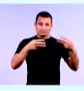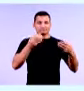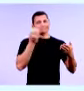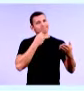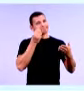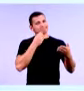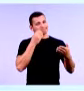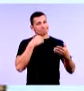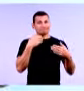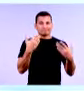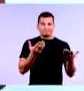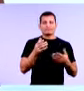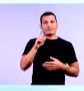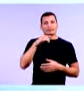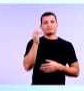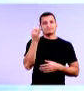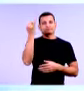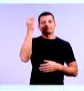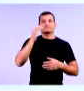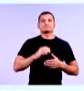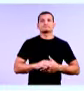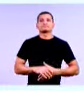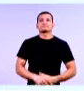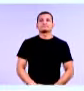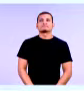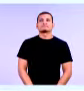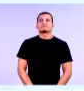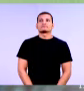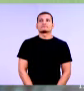muito importante. Vamos em frente.